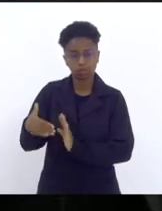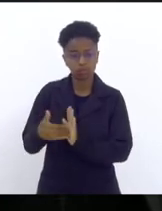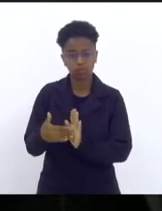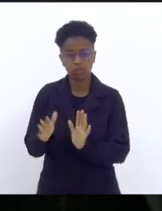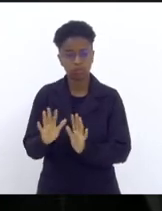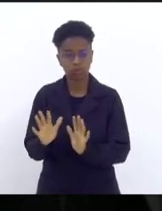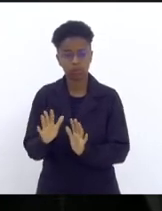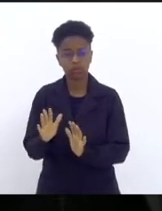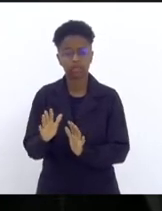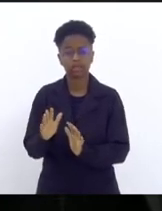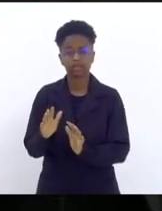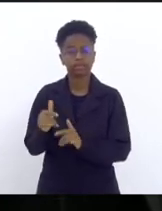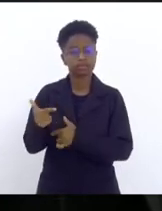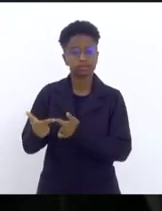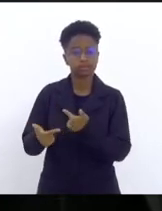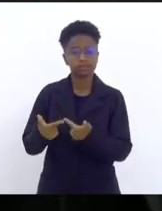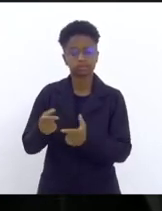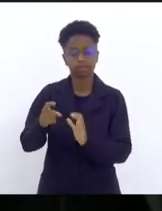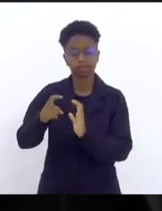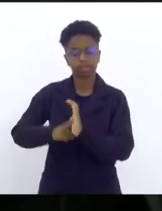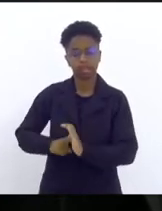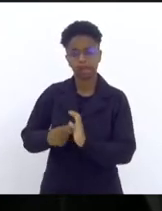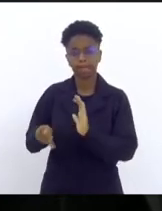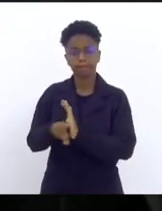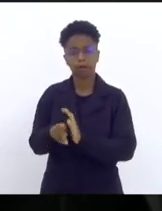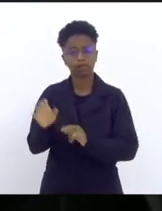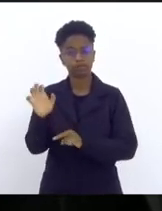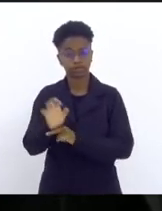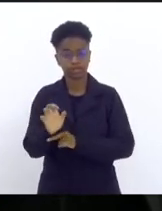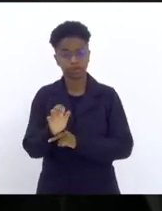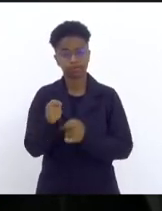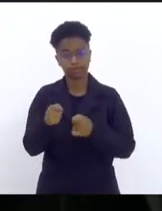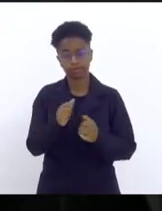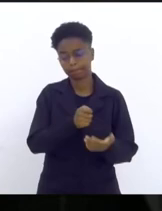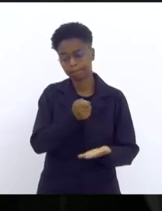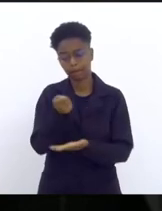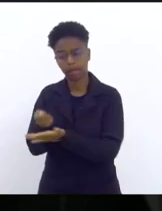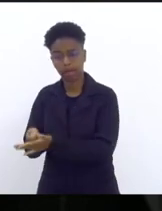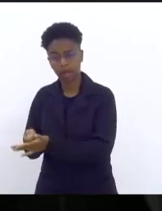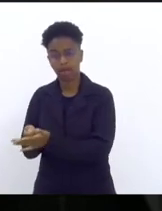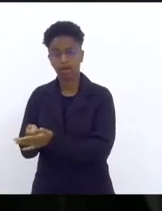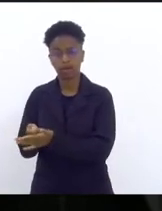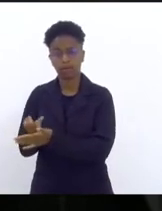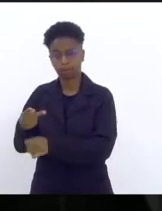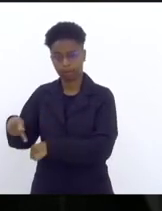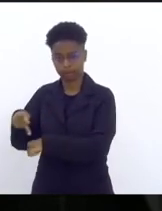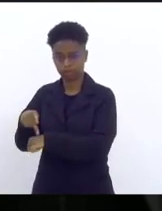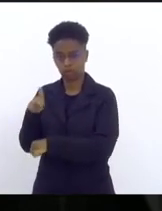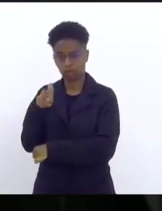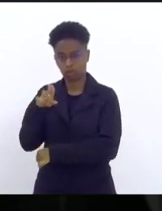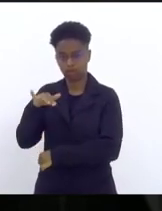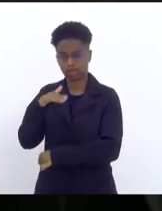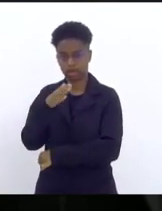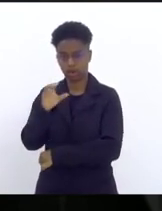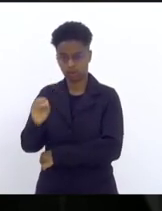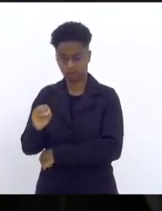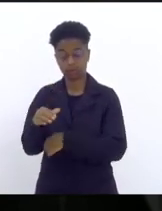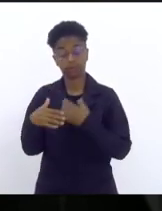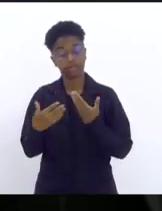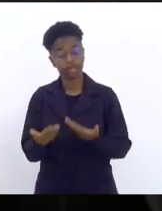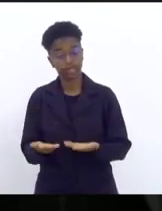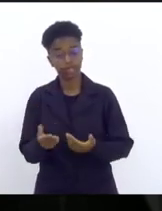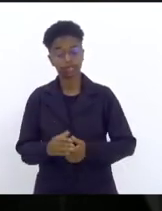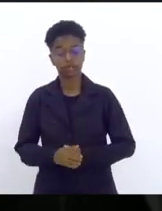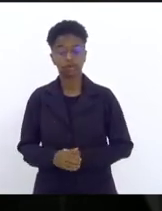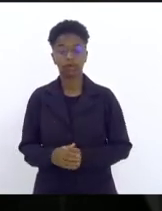o serviço da dívida do estado com a união E aí é que reza